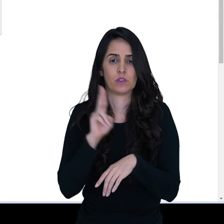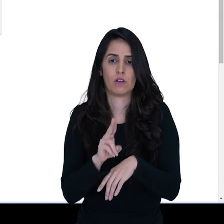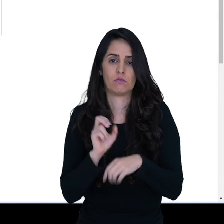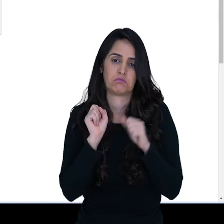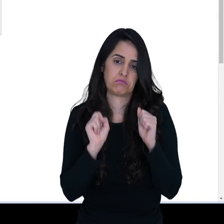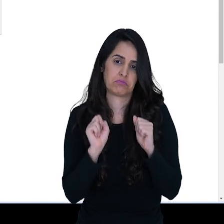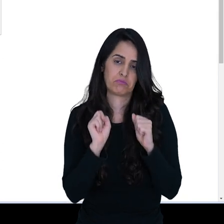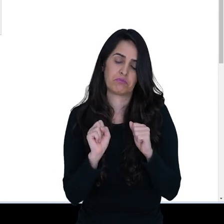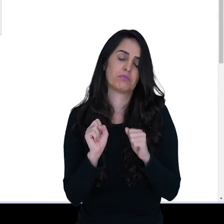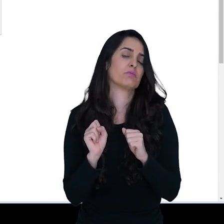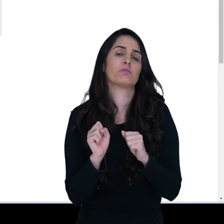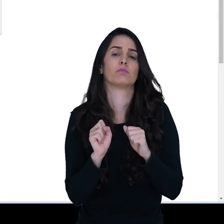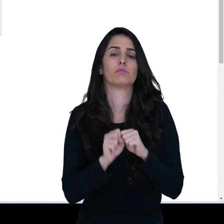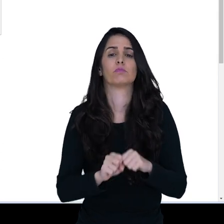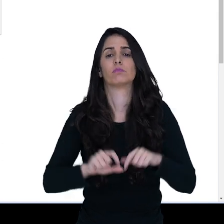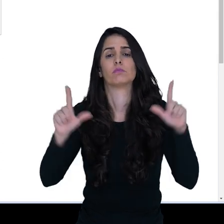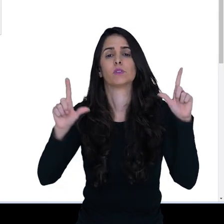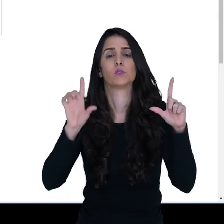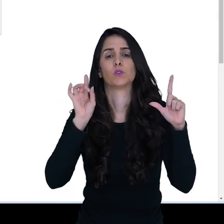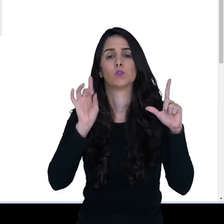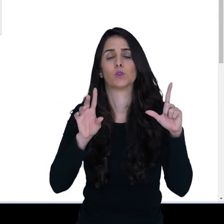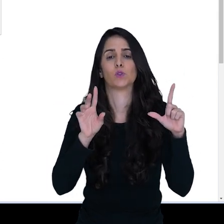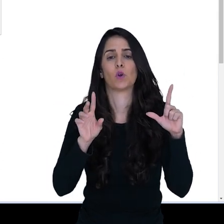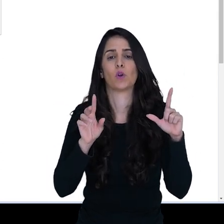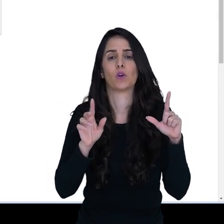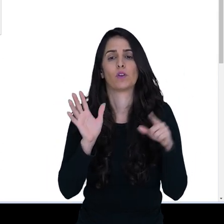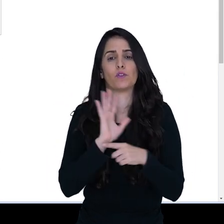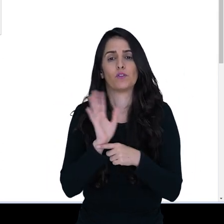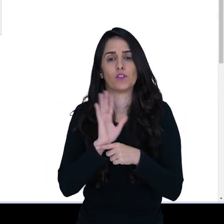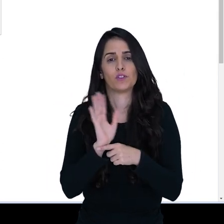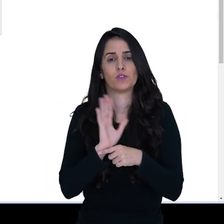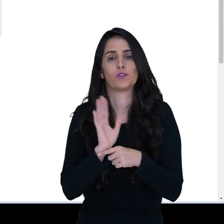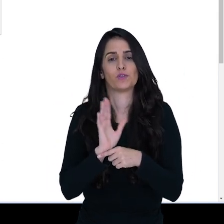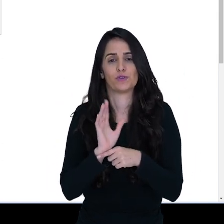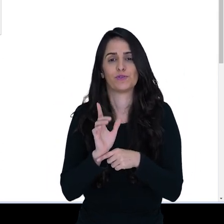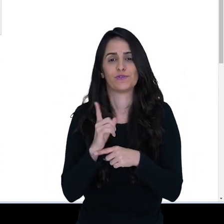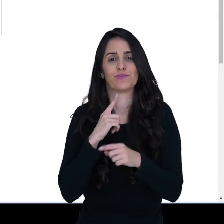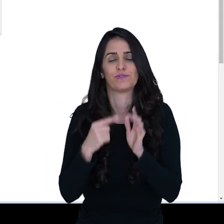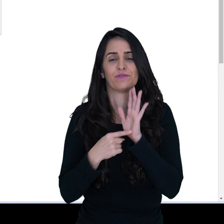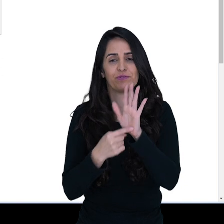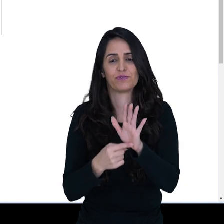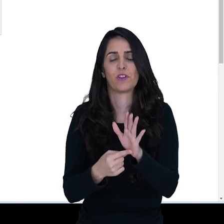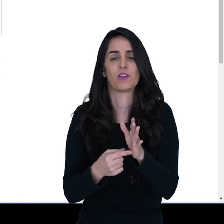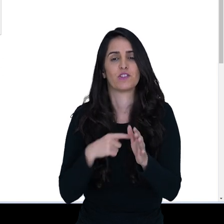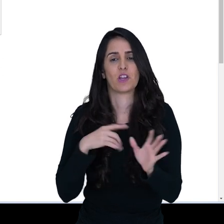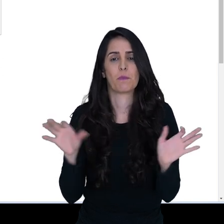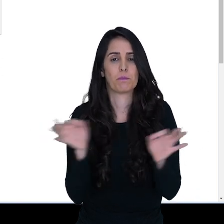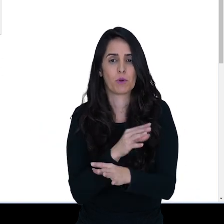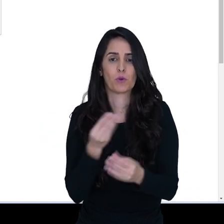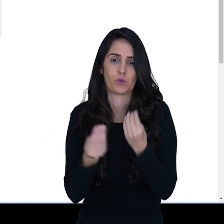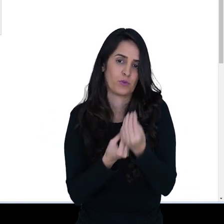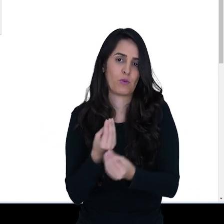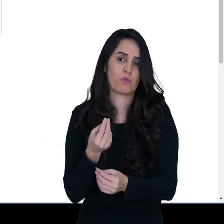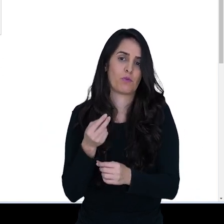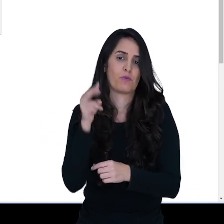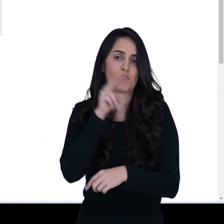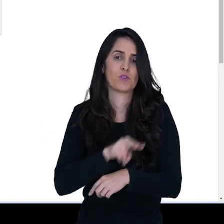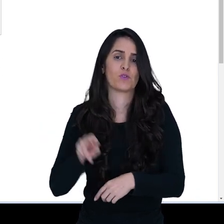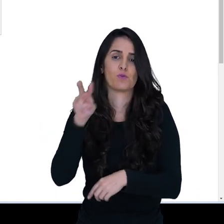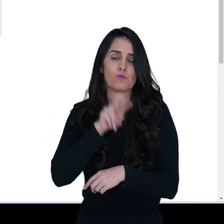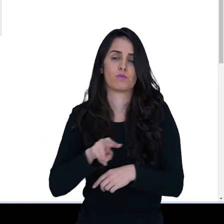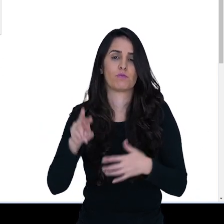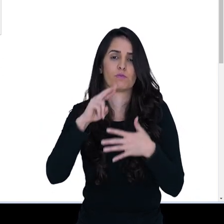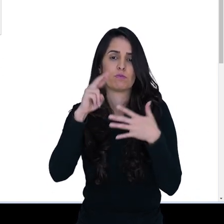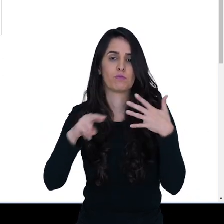uso se você quiser visualizar basta acessar o tutorial visualizando a rubrica criada para